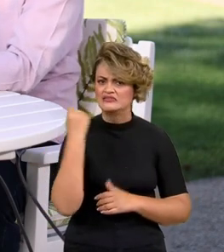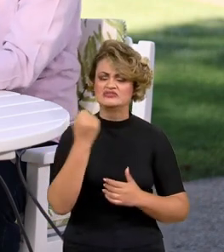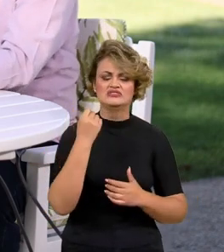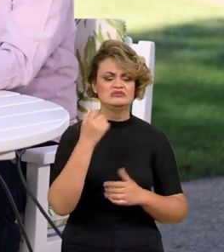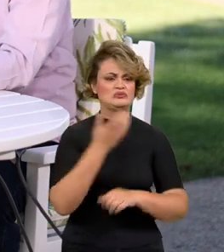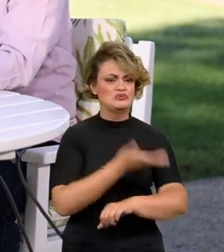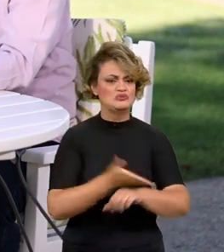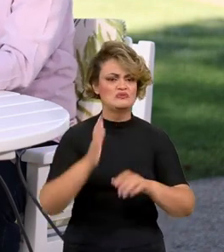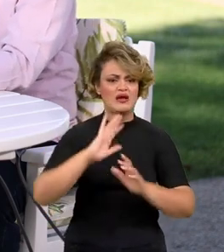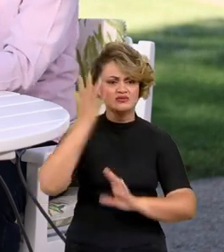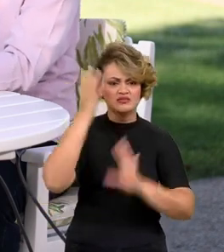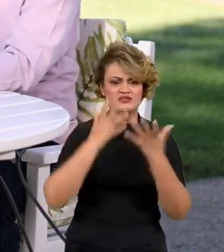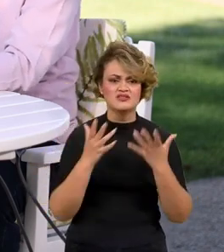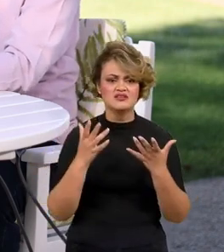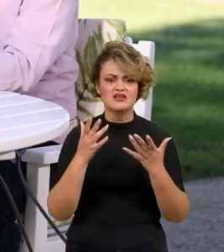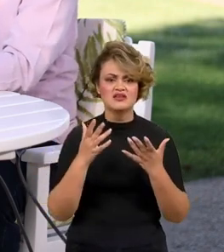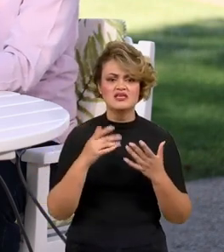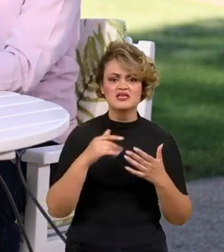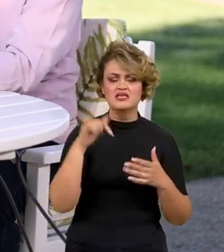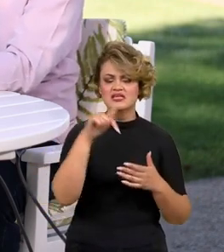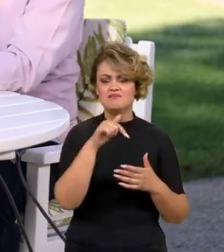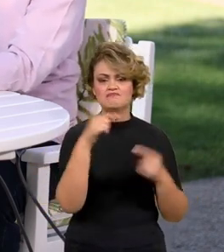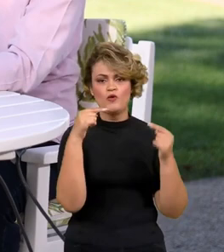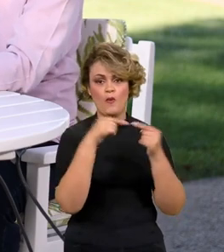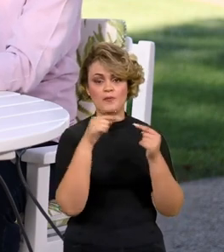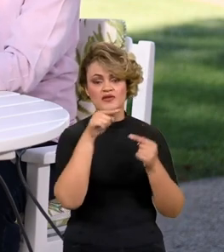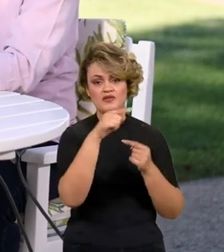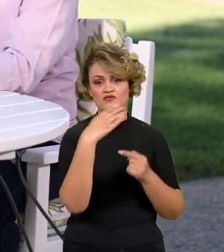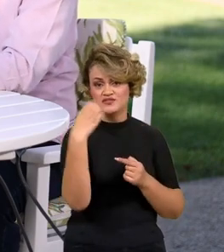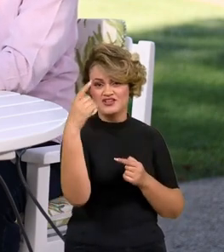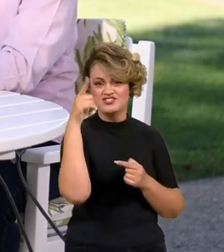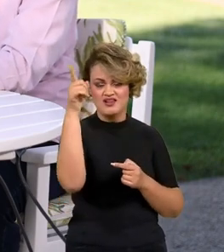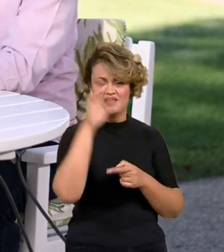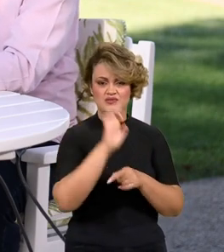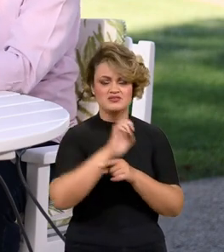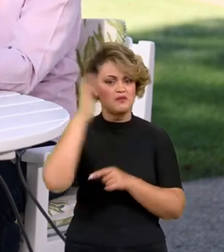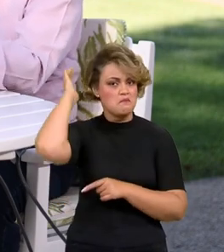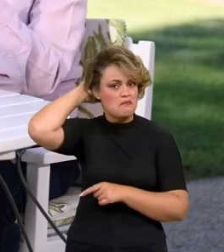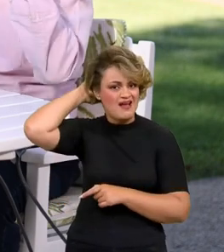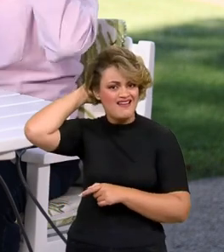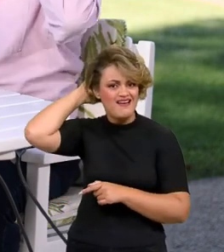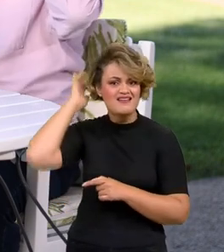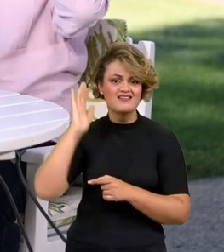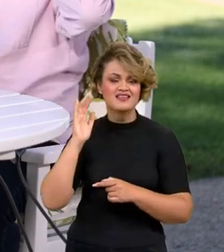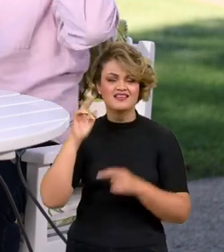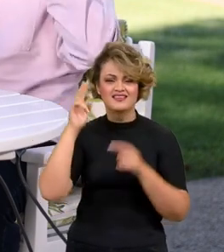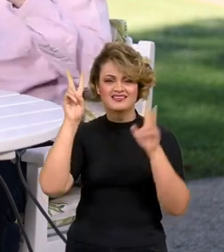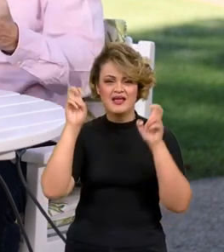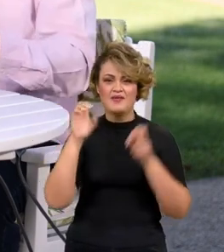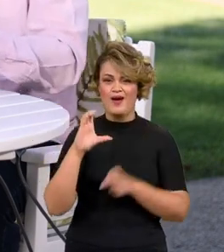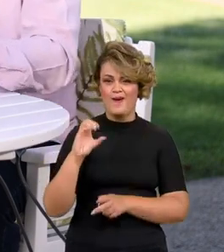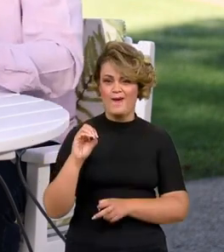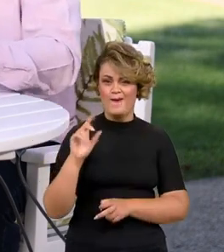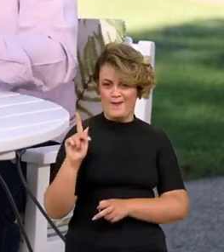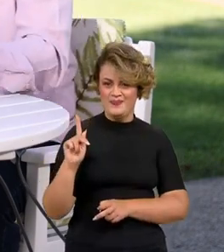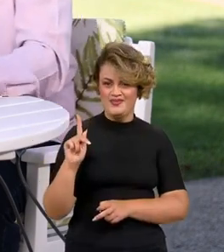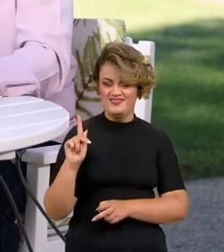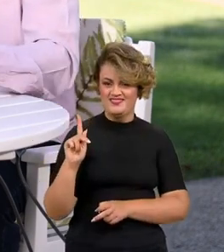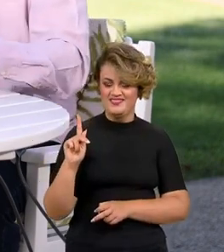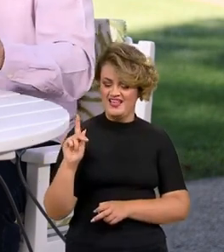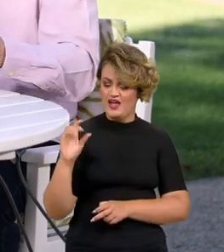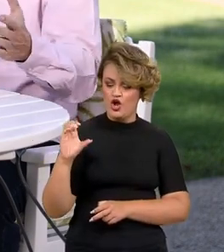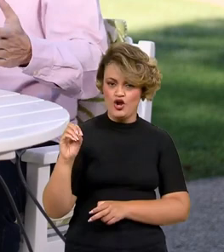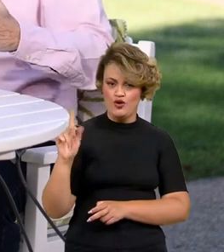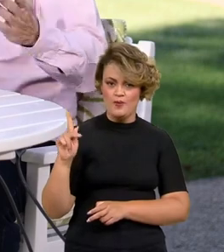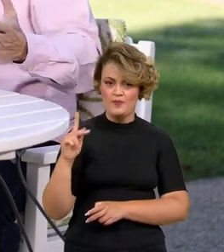é uma preocupação que liga um pouco a sua viagem a Belém no sentido de que você tava lançando ali a questão da cop é bom explicar para as pessoas né que a cópia essa reunião anual